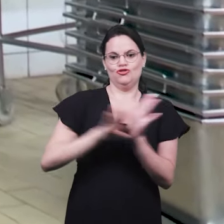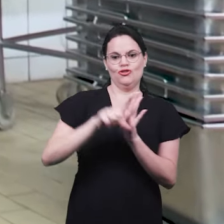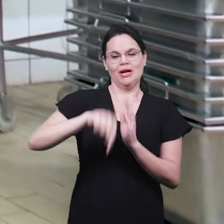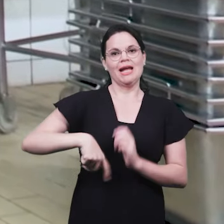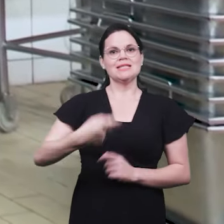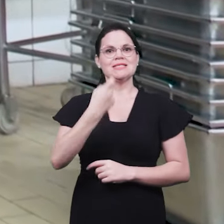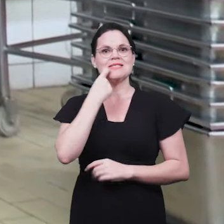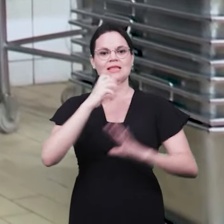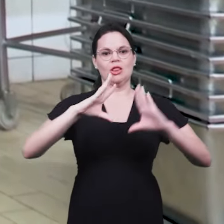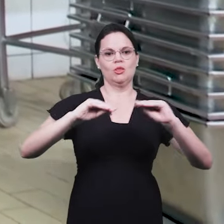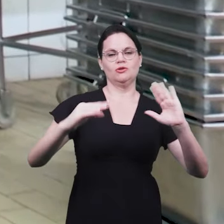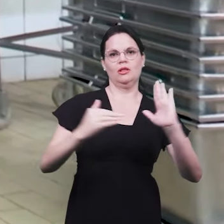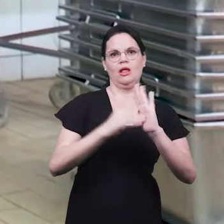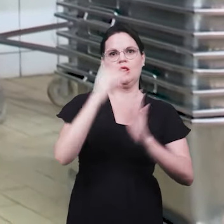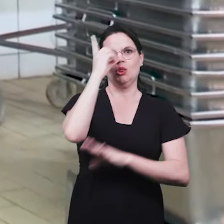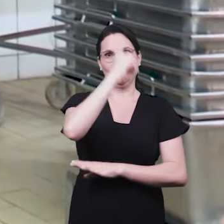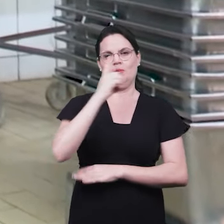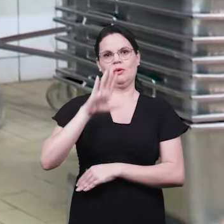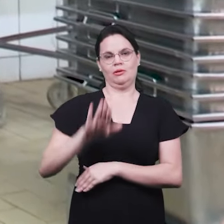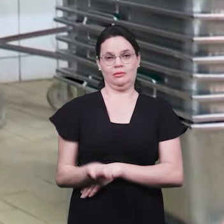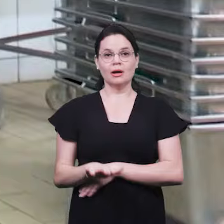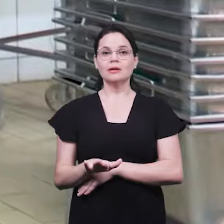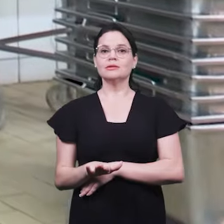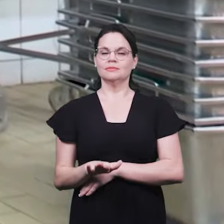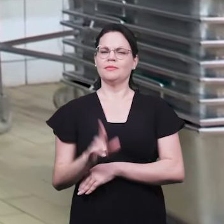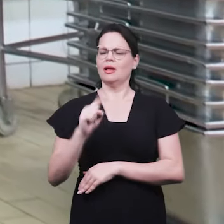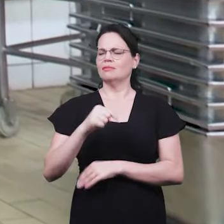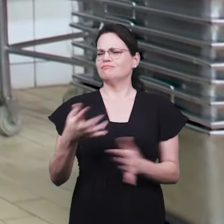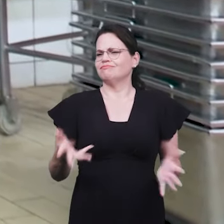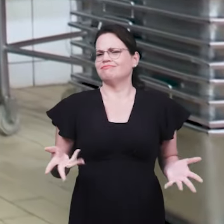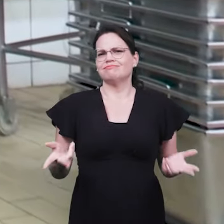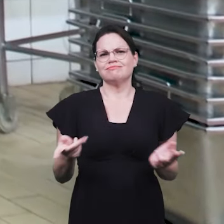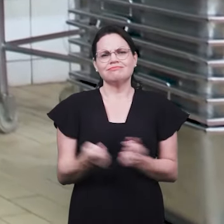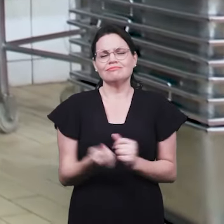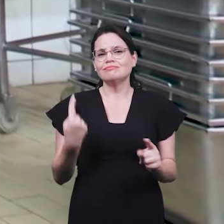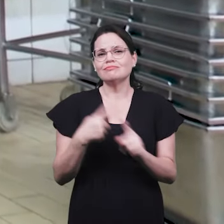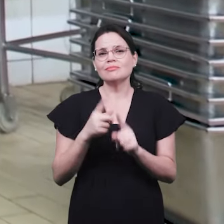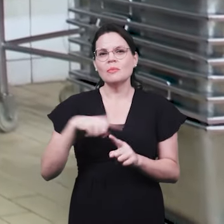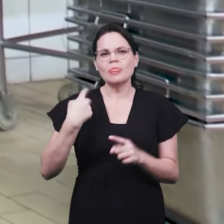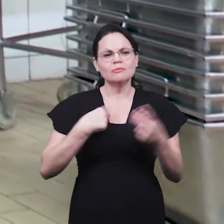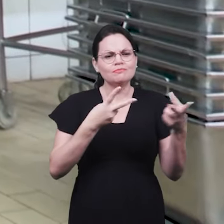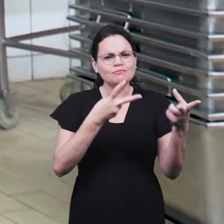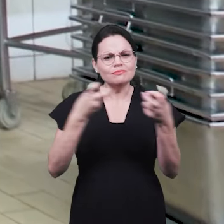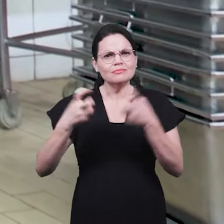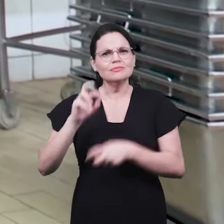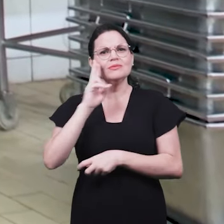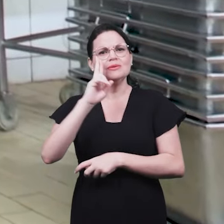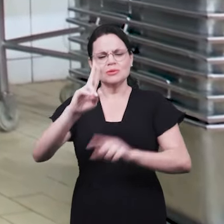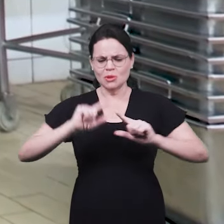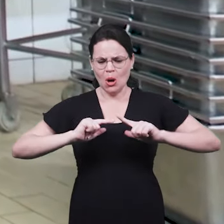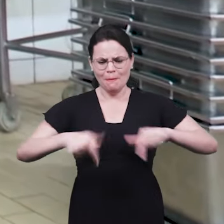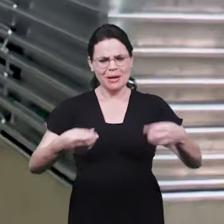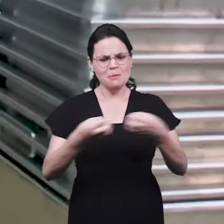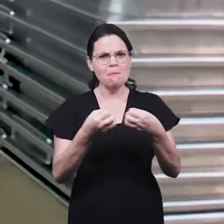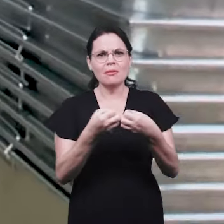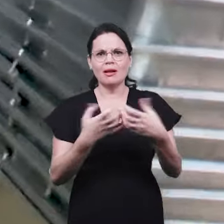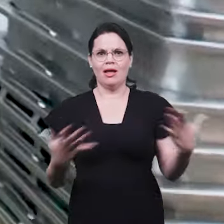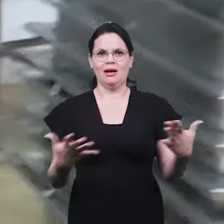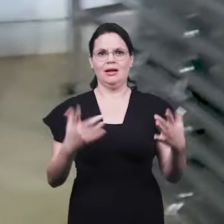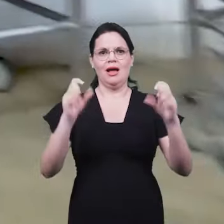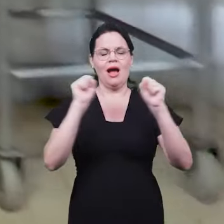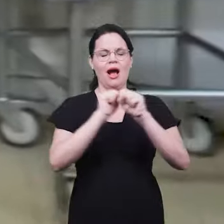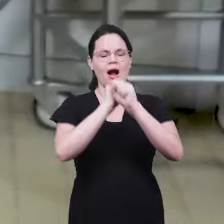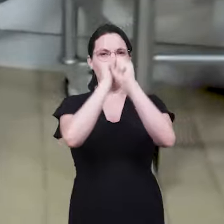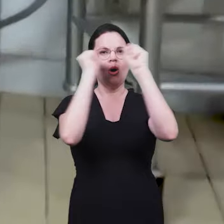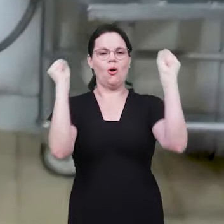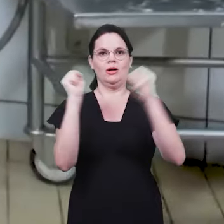aqui até o domingo. É algo muito bom, porque nós vemos o milagre acontecer. Aqui nós acordamos